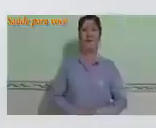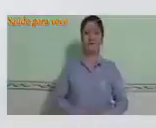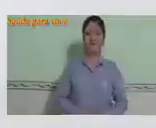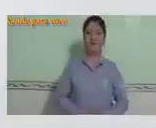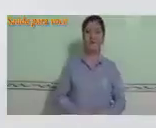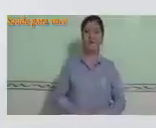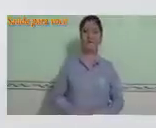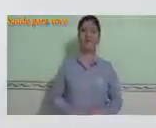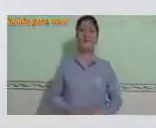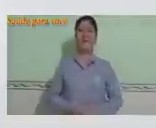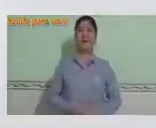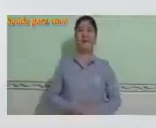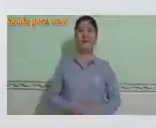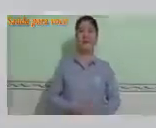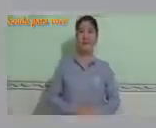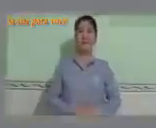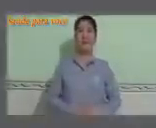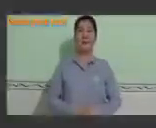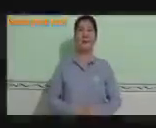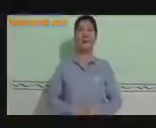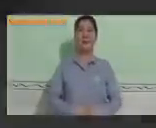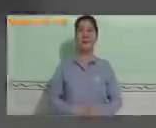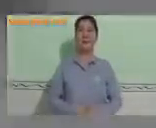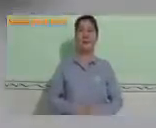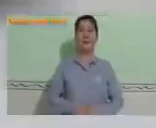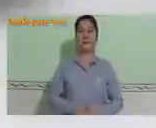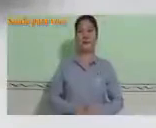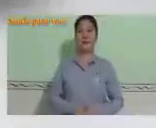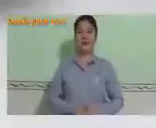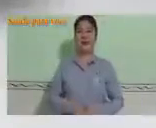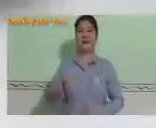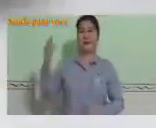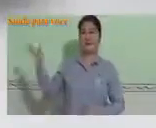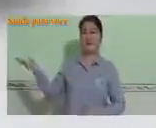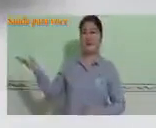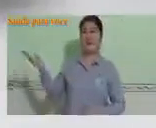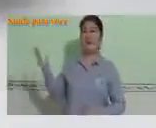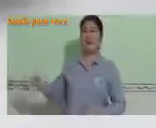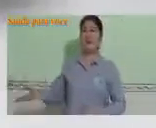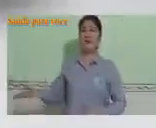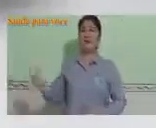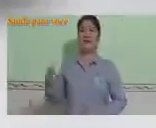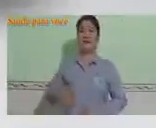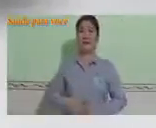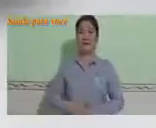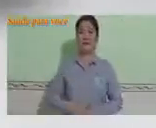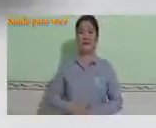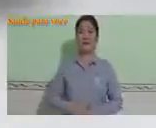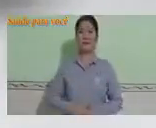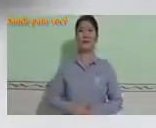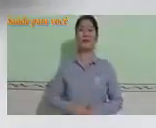é confortável, vírgula, já que a fralda suja pode se tornar desconfortável e não deixar o bebê dormir, vírgula, além de